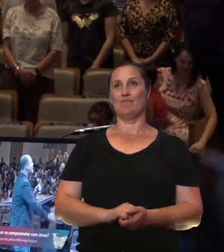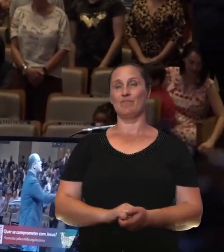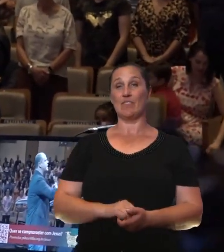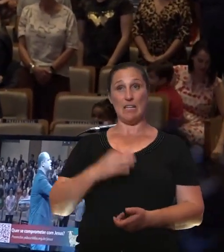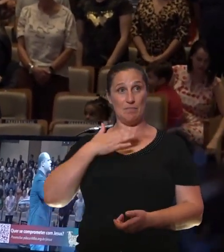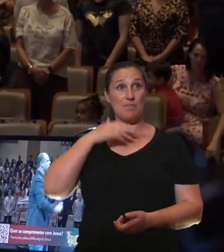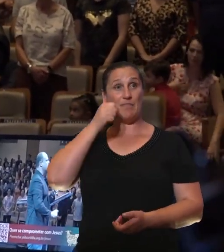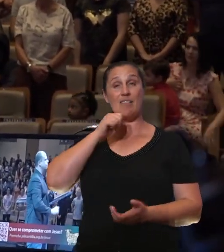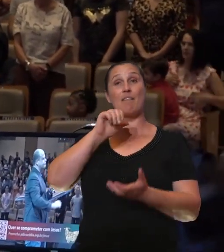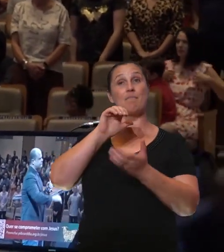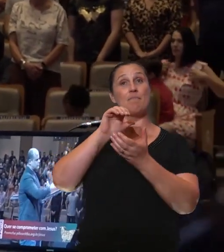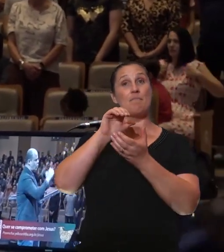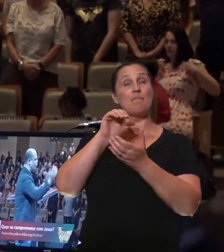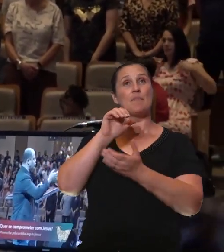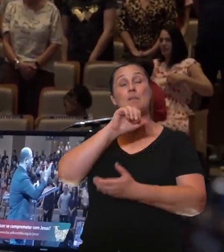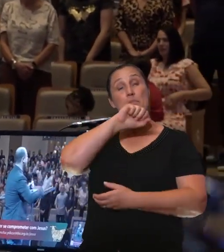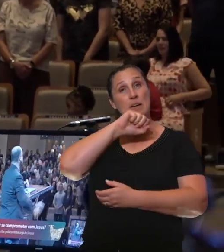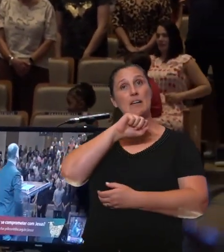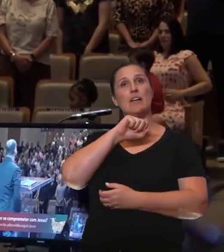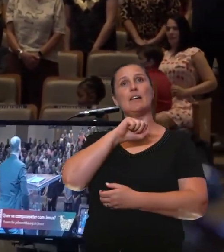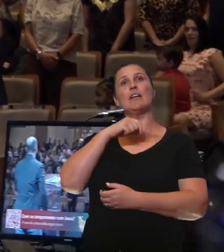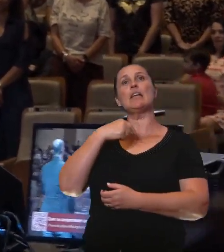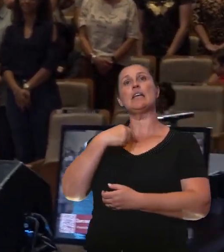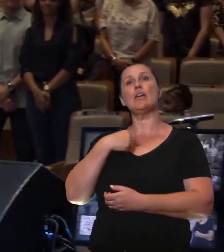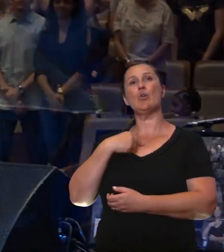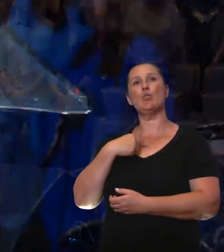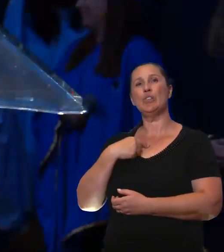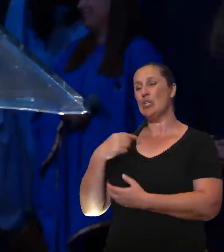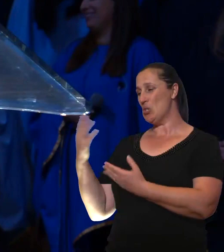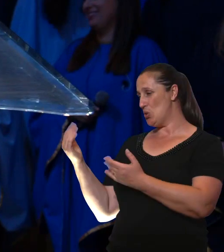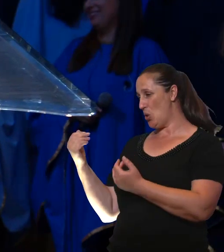Minha mãe, eu como um jovem mundano,